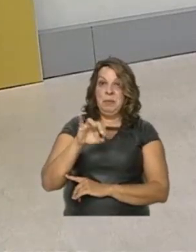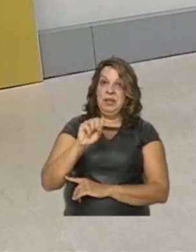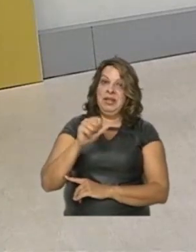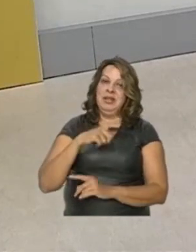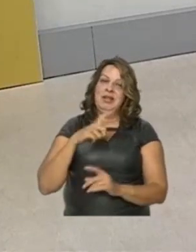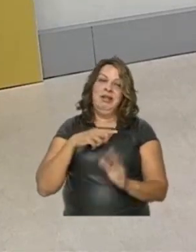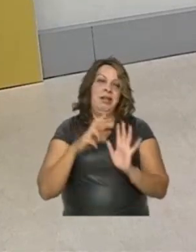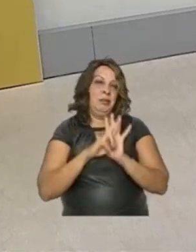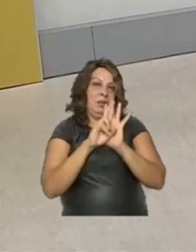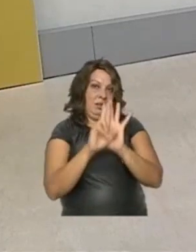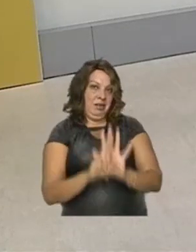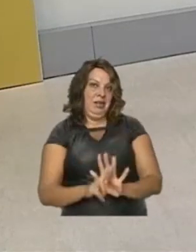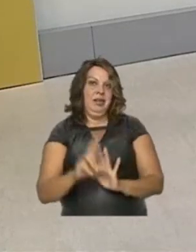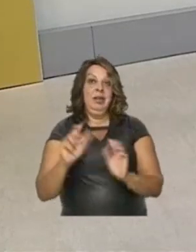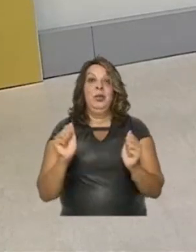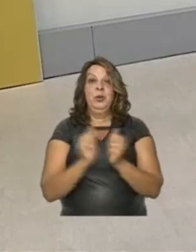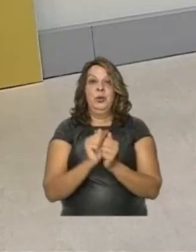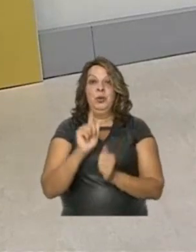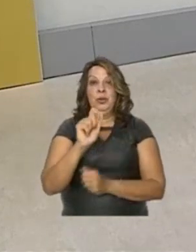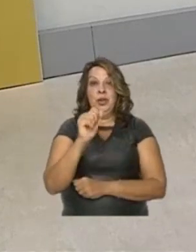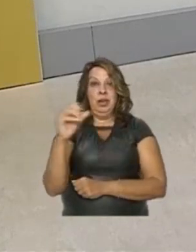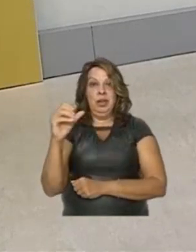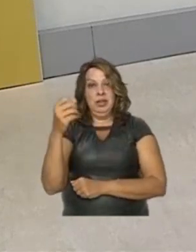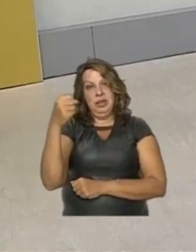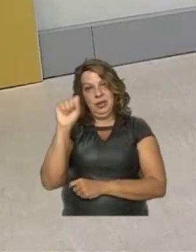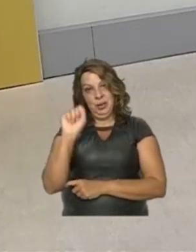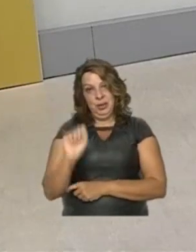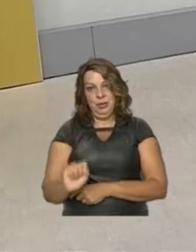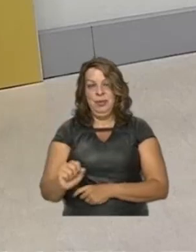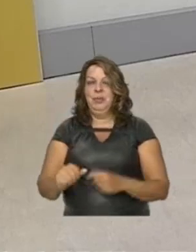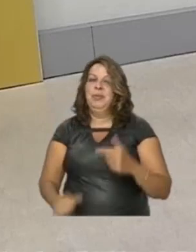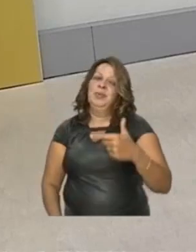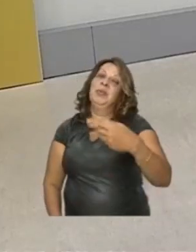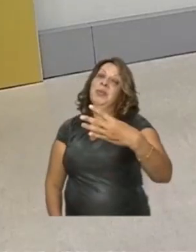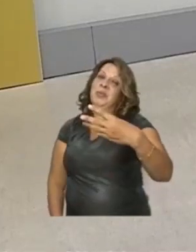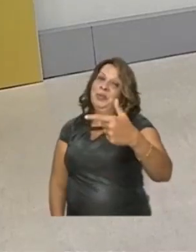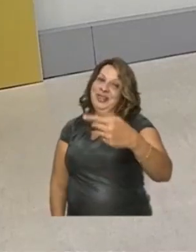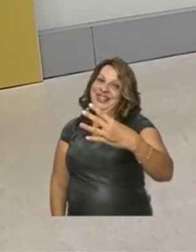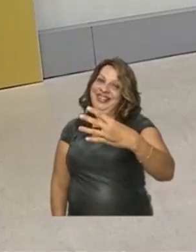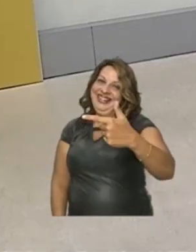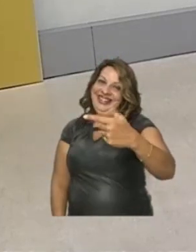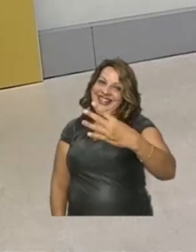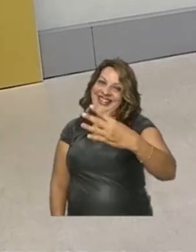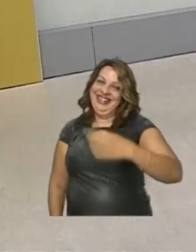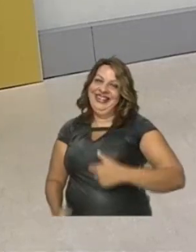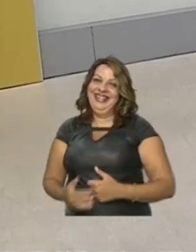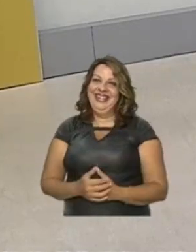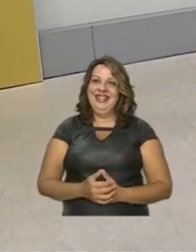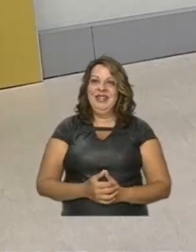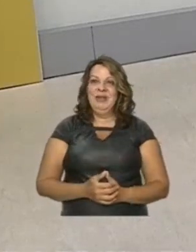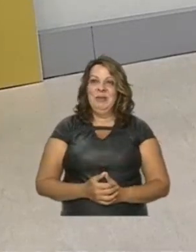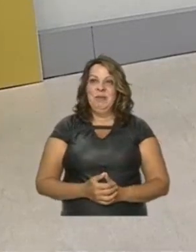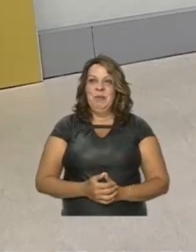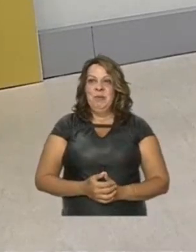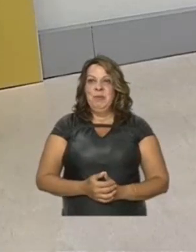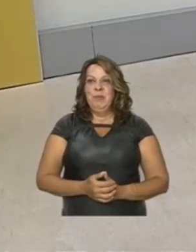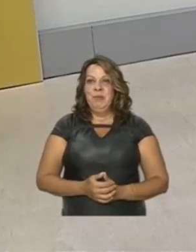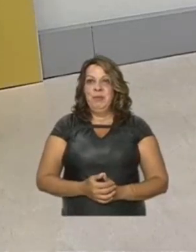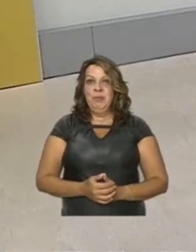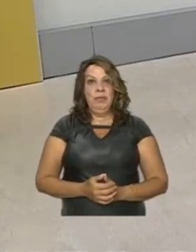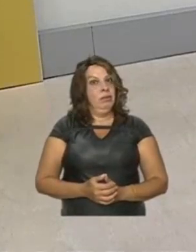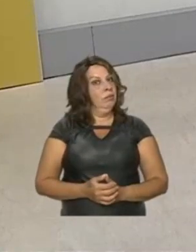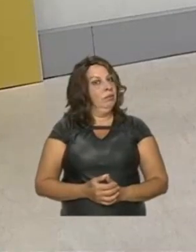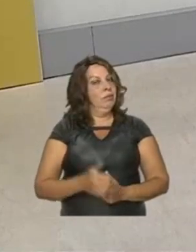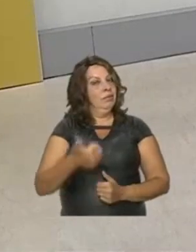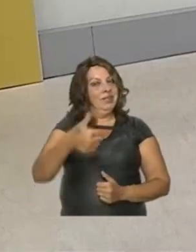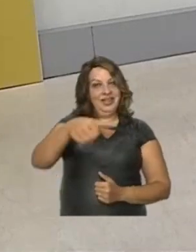entidade beneficiada, o GAC Sergipe. 24 agora, 24, 24.